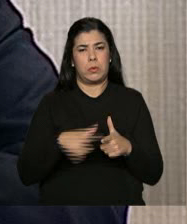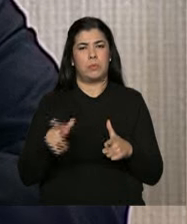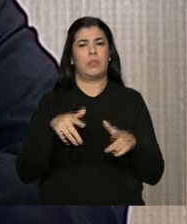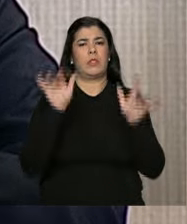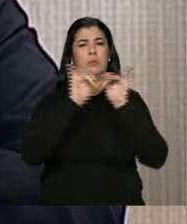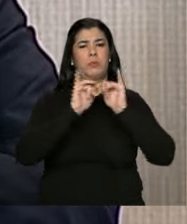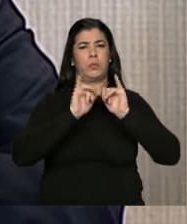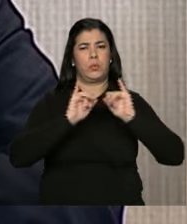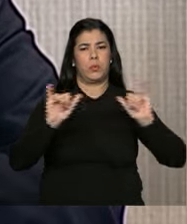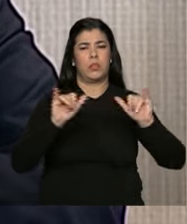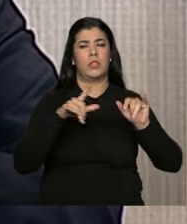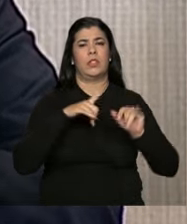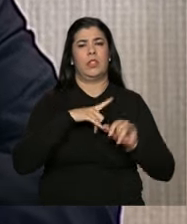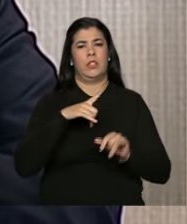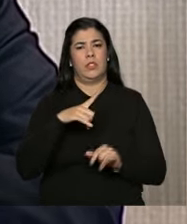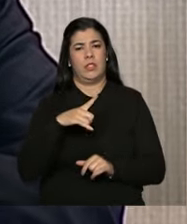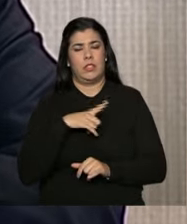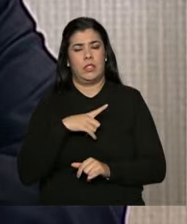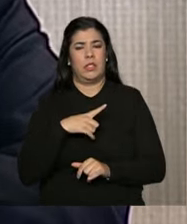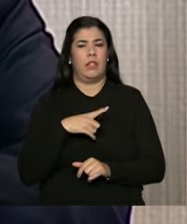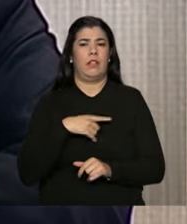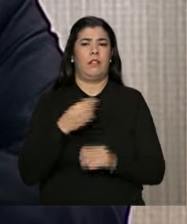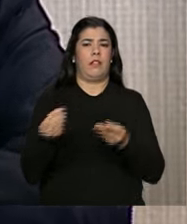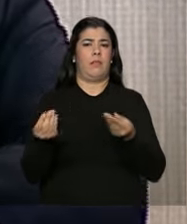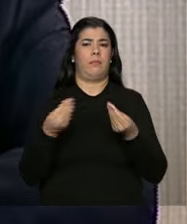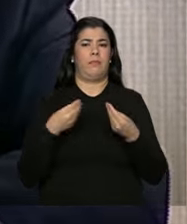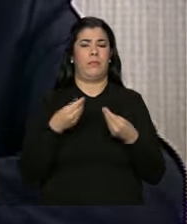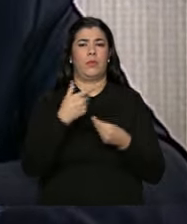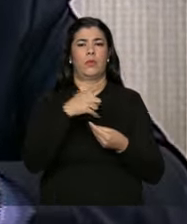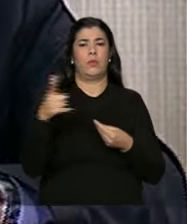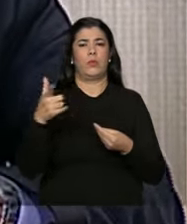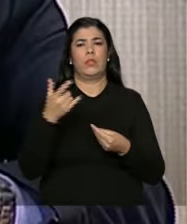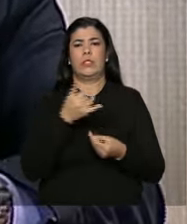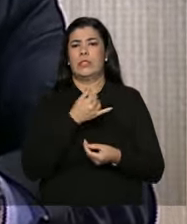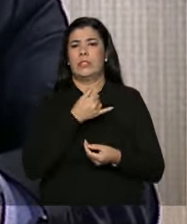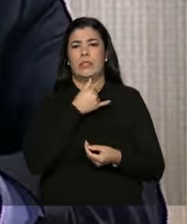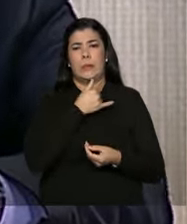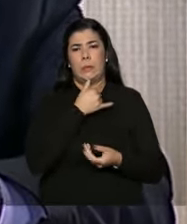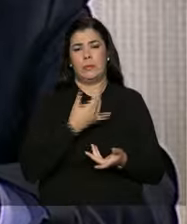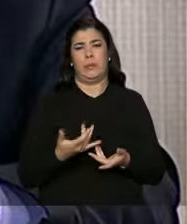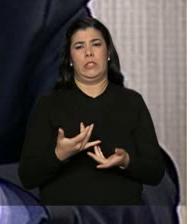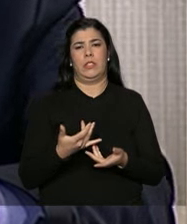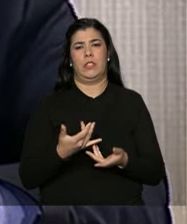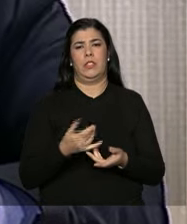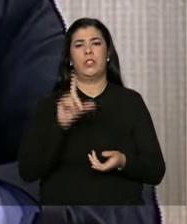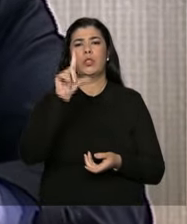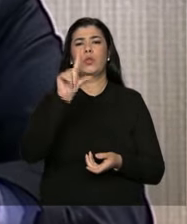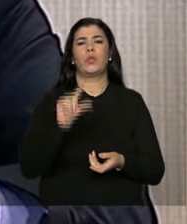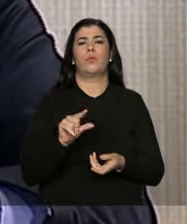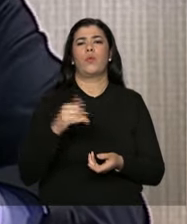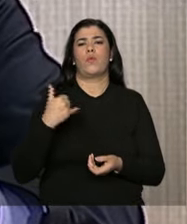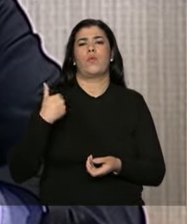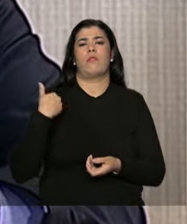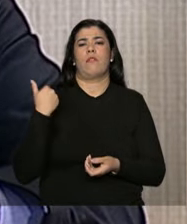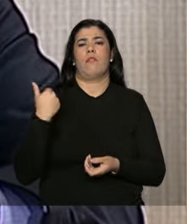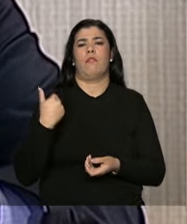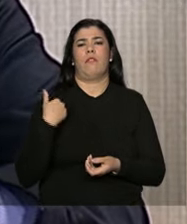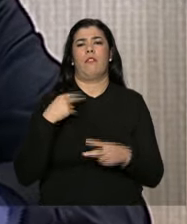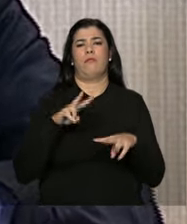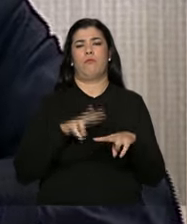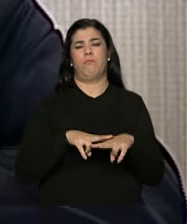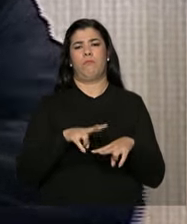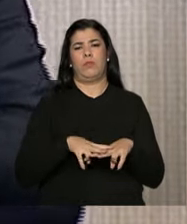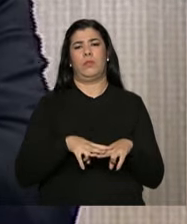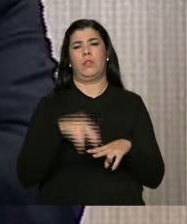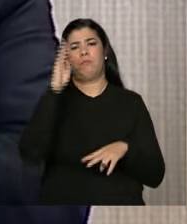lançamento desses números, mas negativo, né, o que eles nos trazem, lamentar a discussão da redução da maioridade penal que tá sendo feita no Congresso. A gente